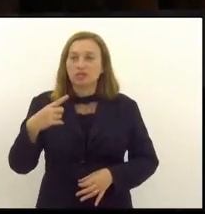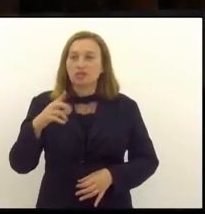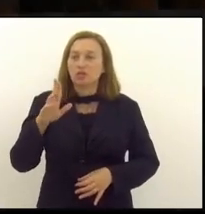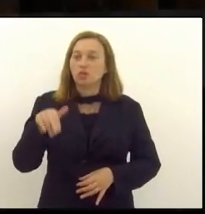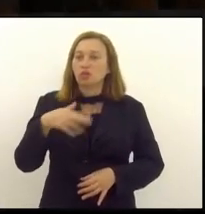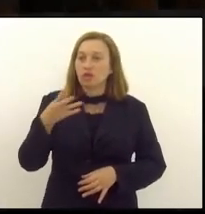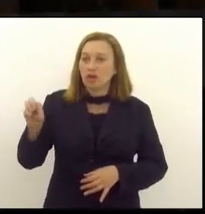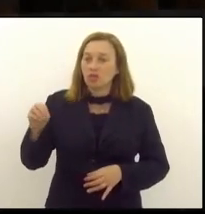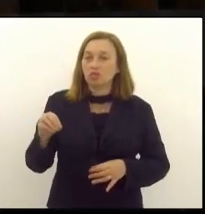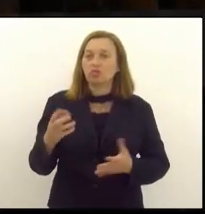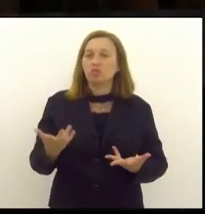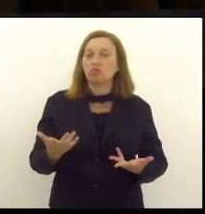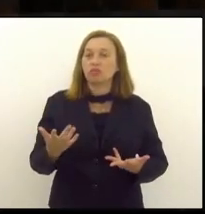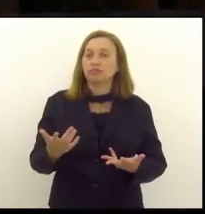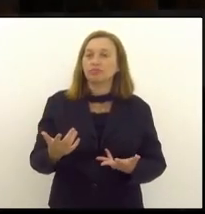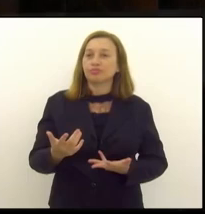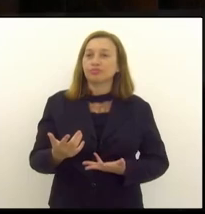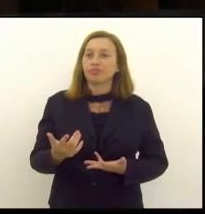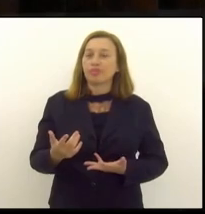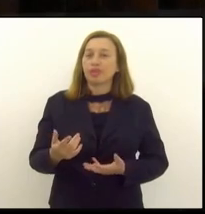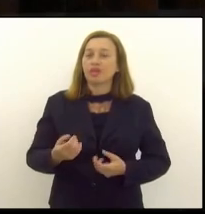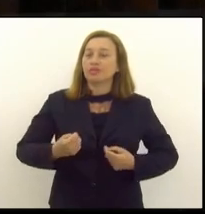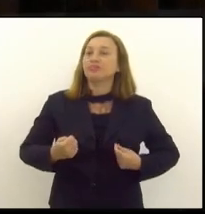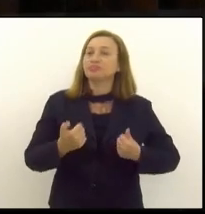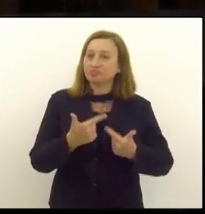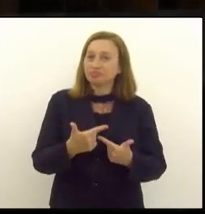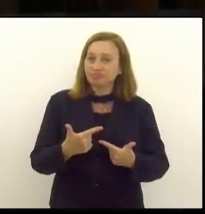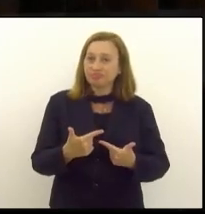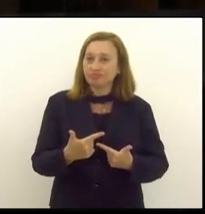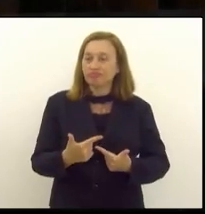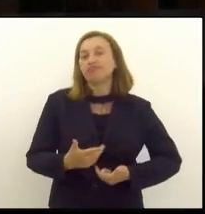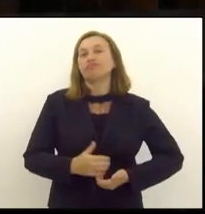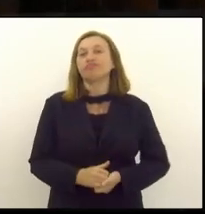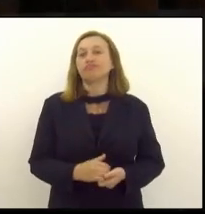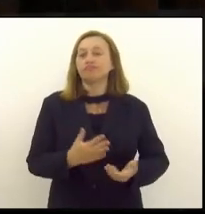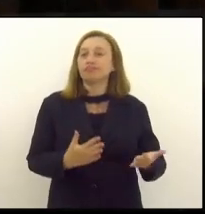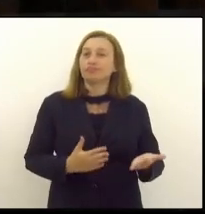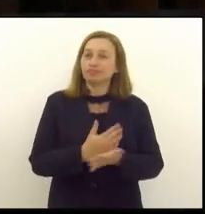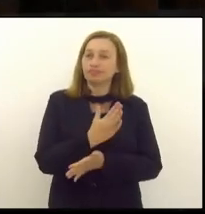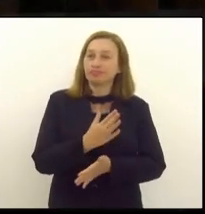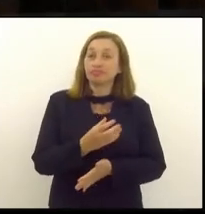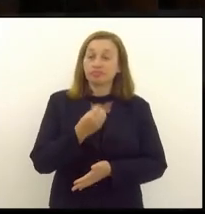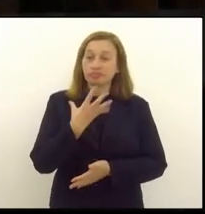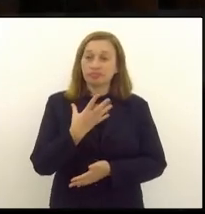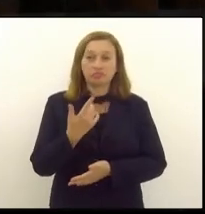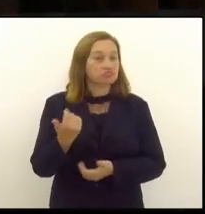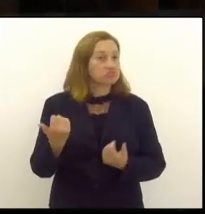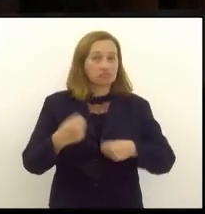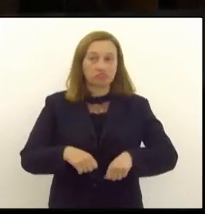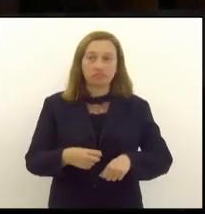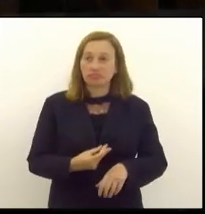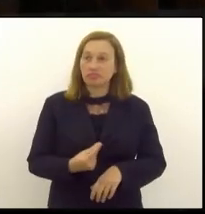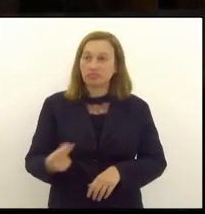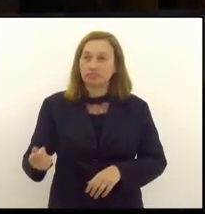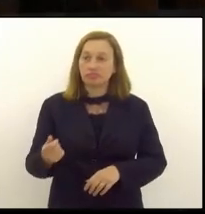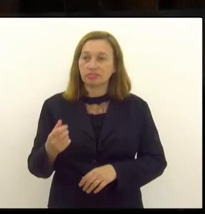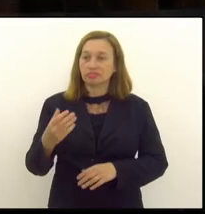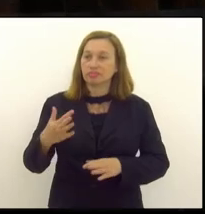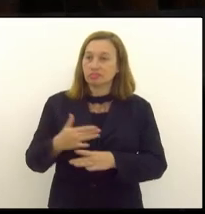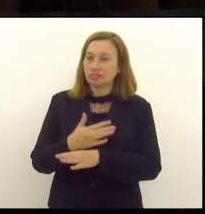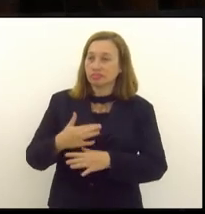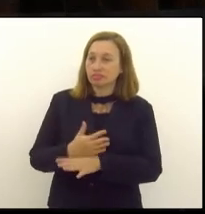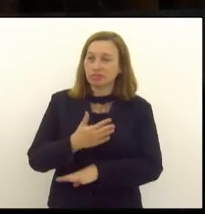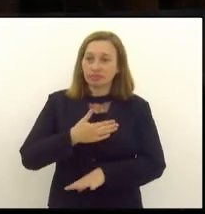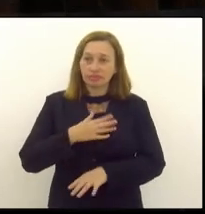eu me considerei sortuda. Passei numa posição tão boa que eu não precisei sair da minha cidade quando eu tomei posse como